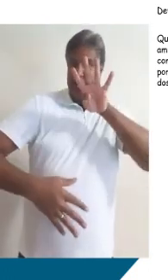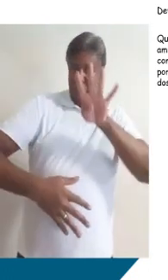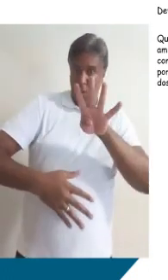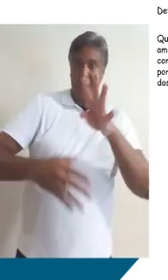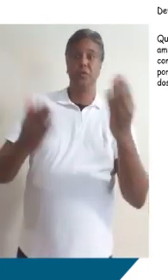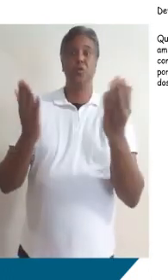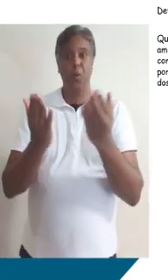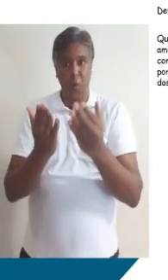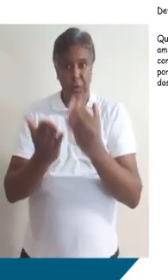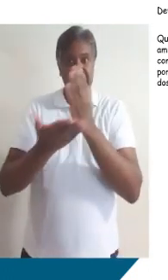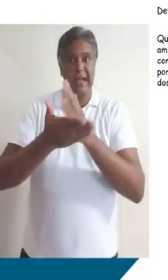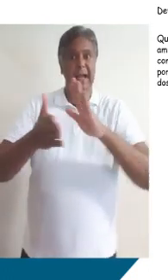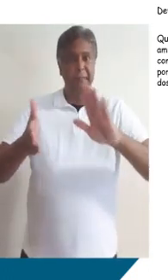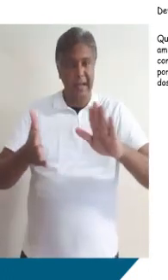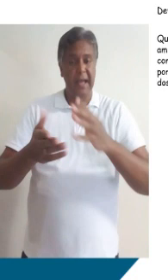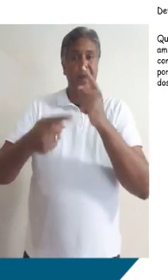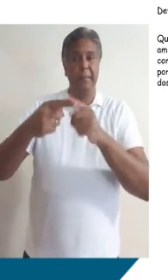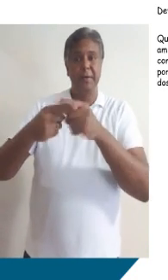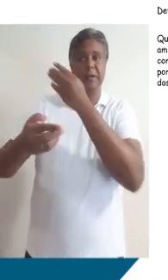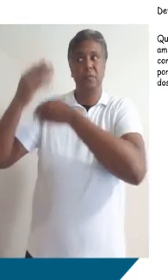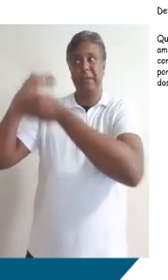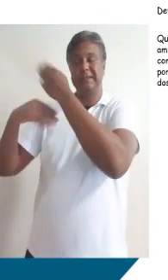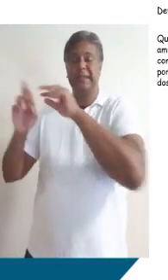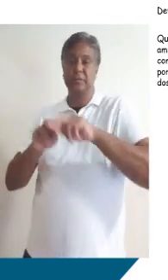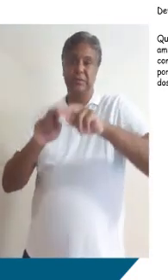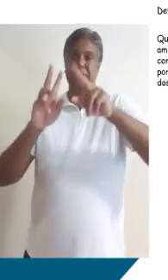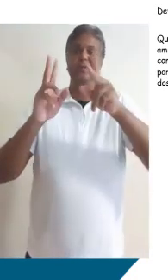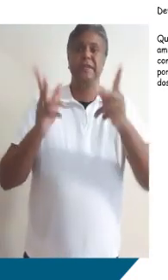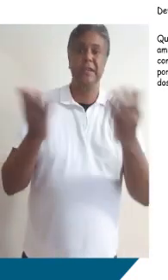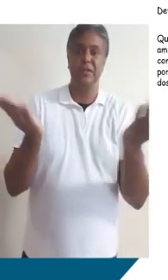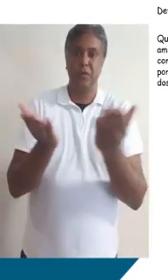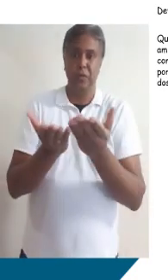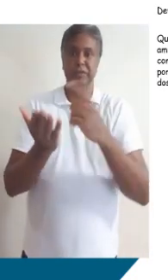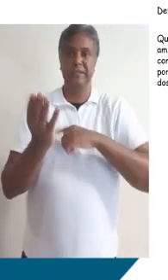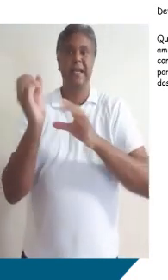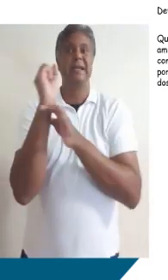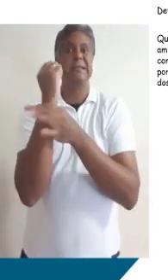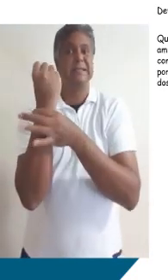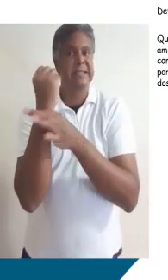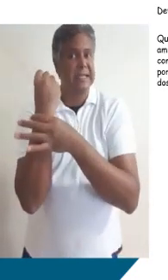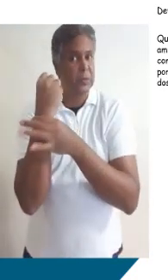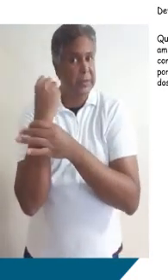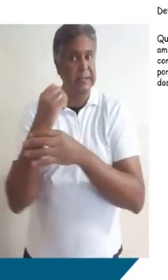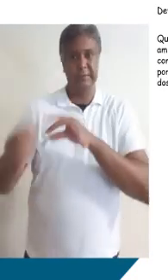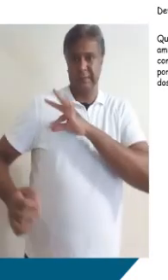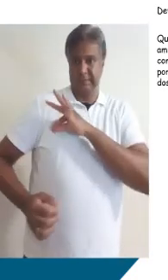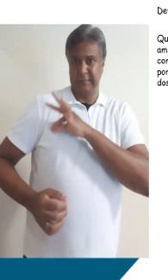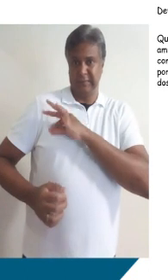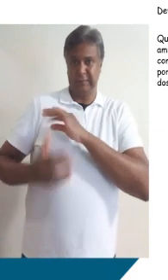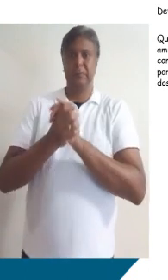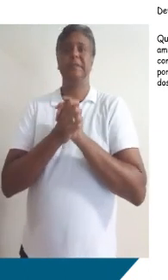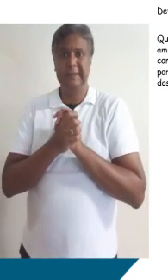que as de antigamente. Dessa forma, a volta para casa seria acompanhada dos amigos, logo segura. Vocês podem reparar